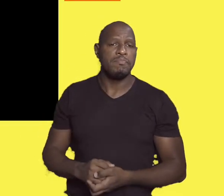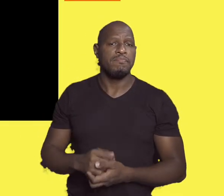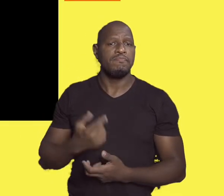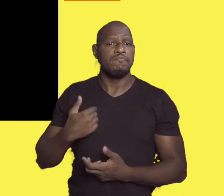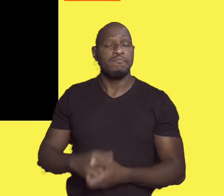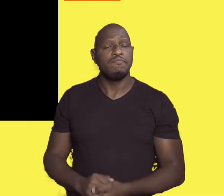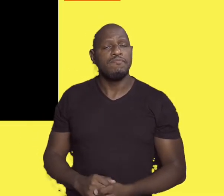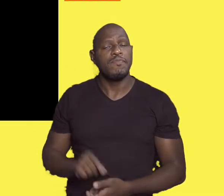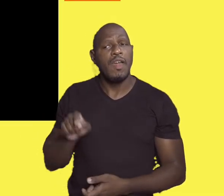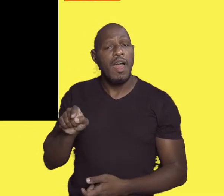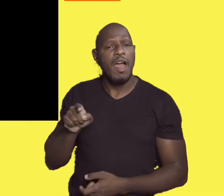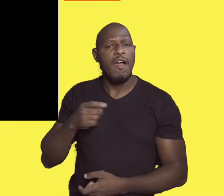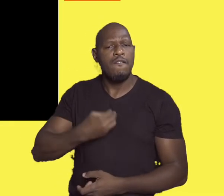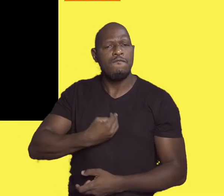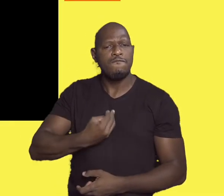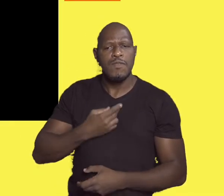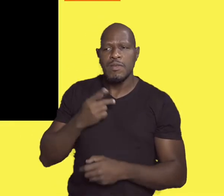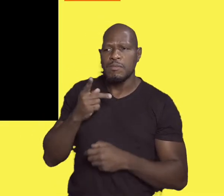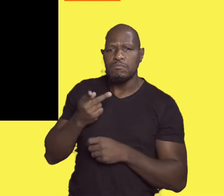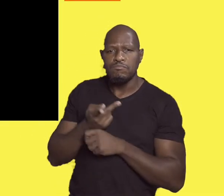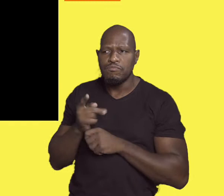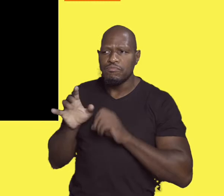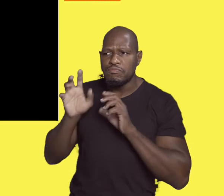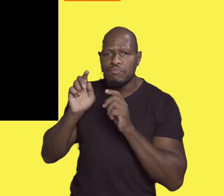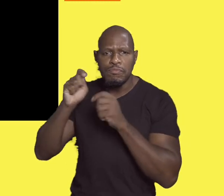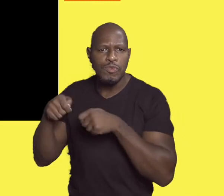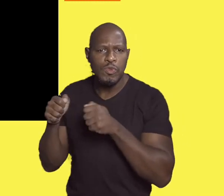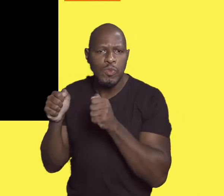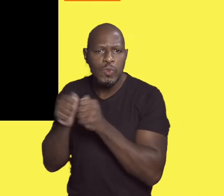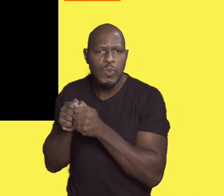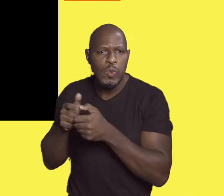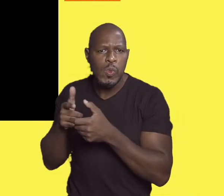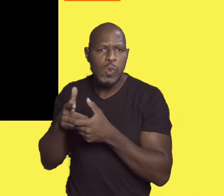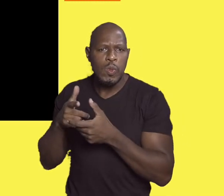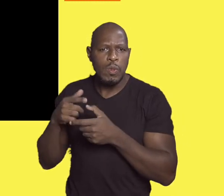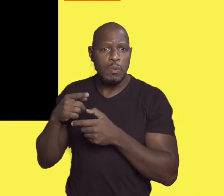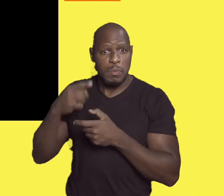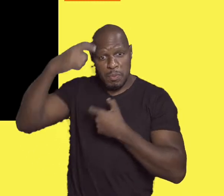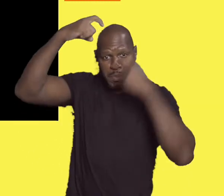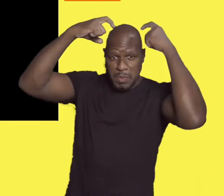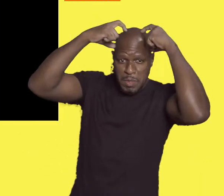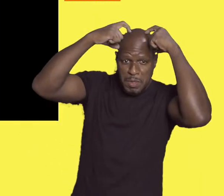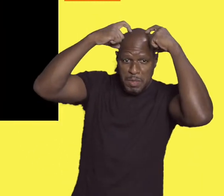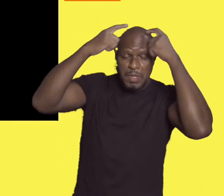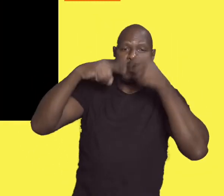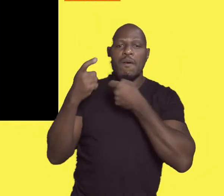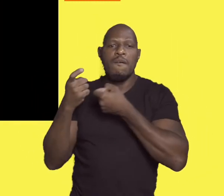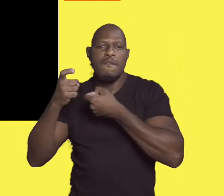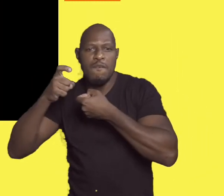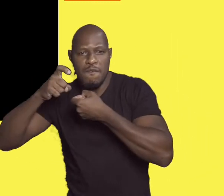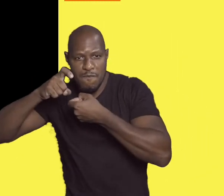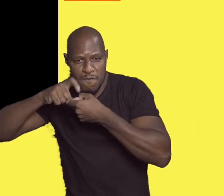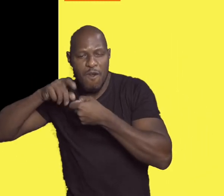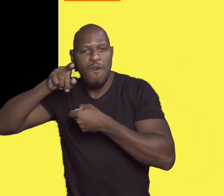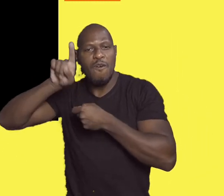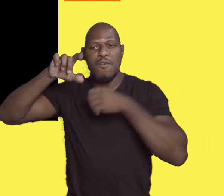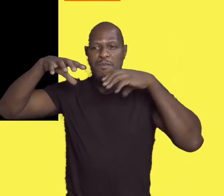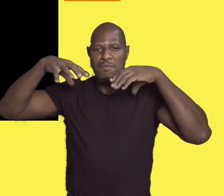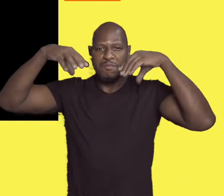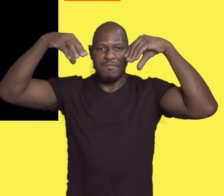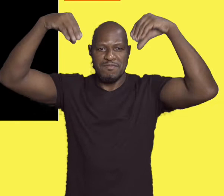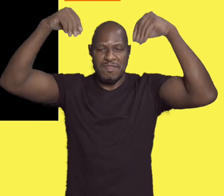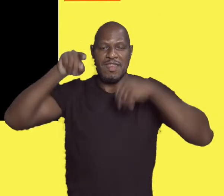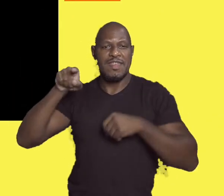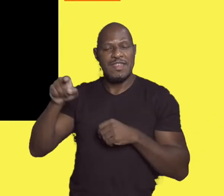ela vive entre caçadores, depois de ter sido criada por ursos, acaba voltando para o palácio, mas é essa